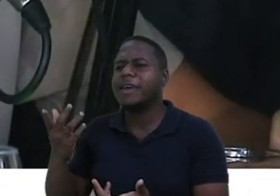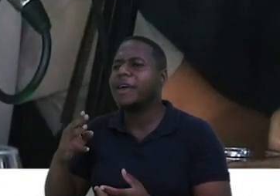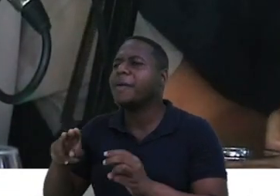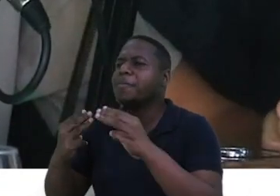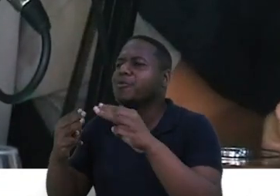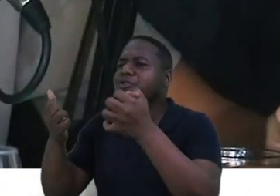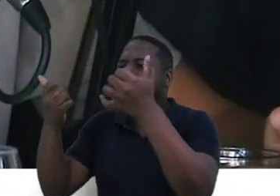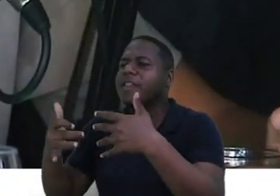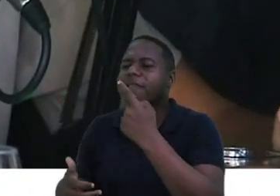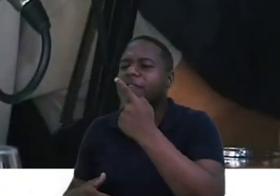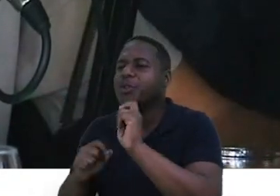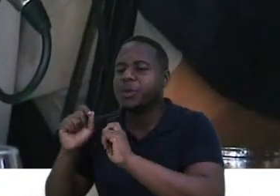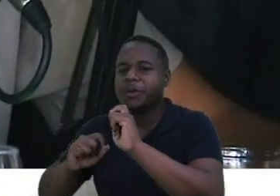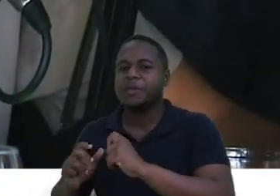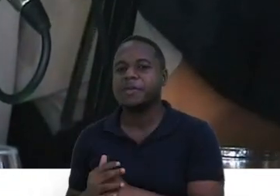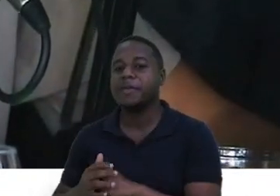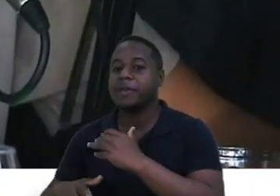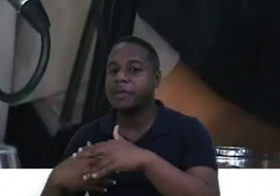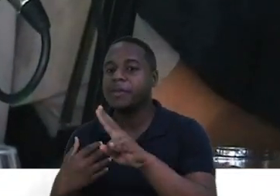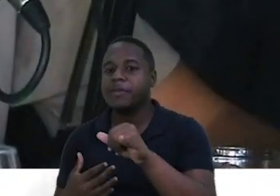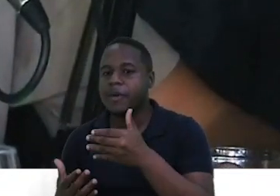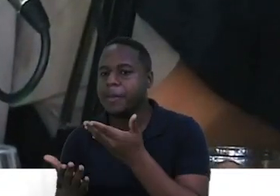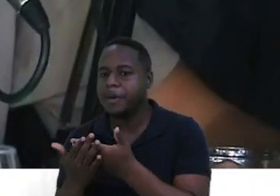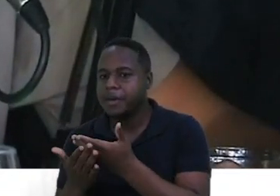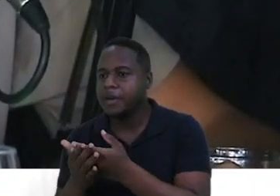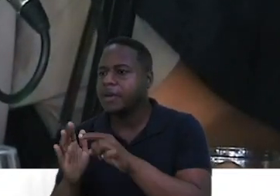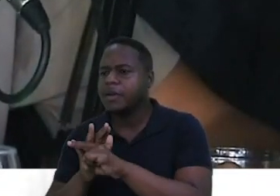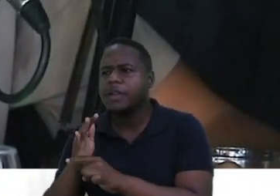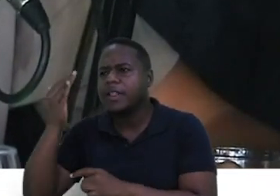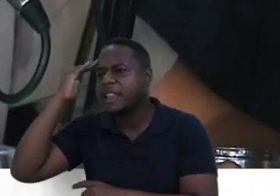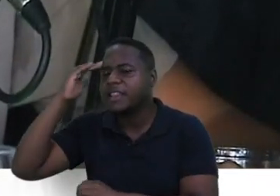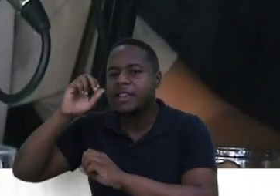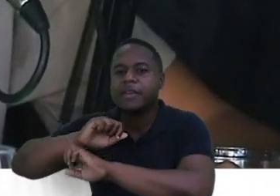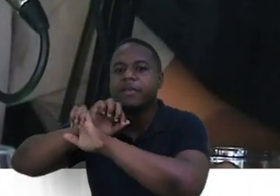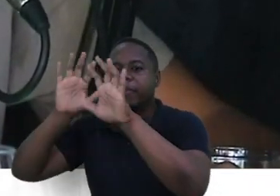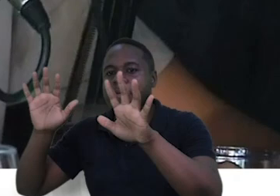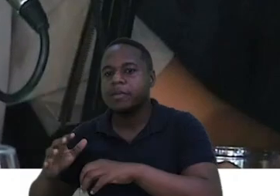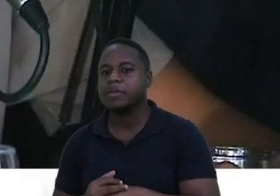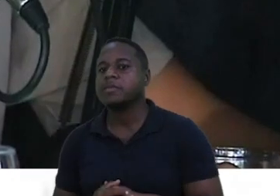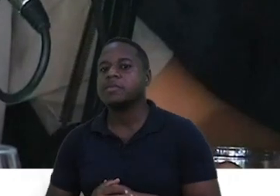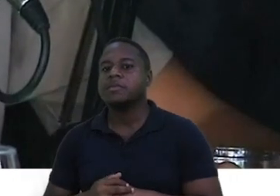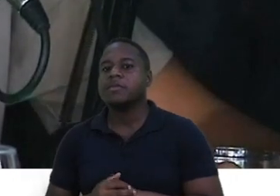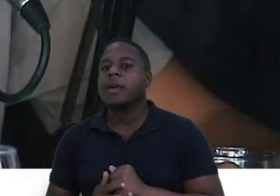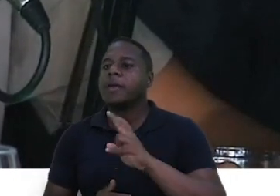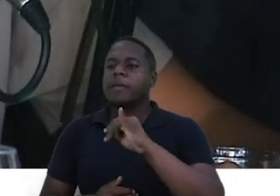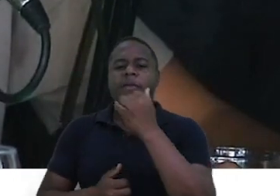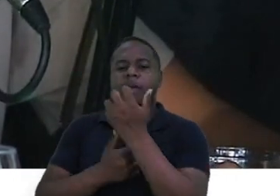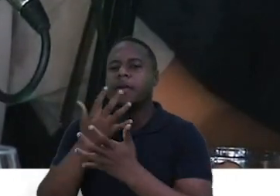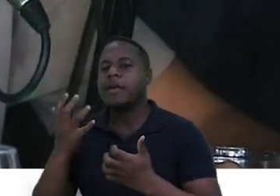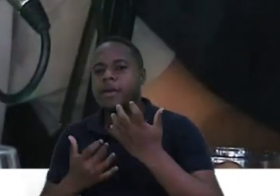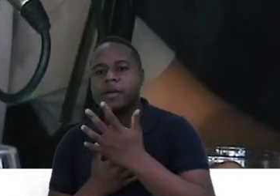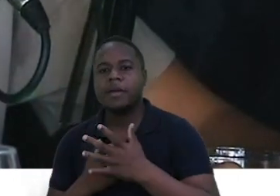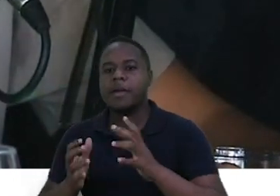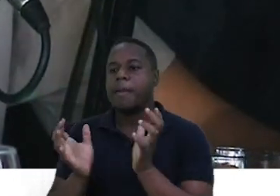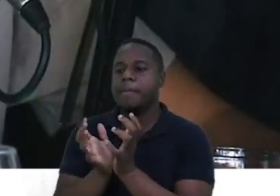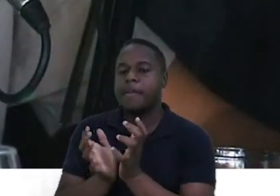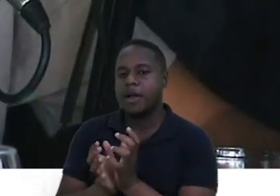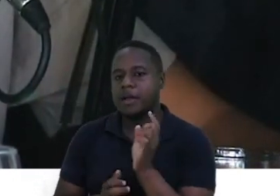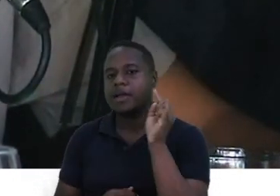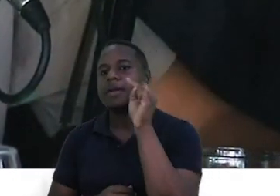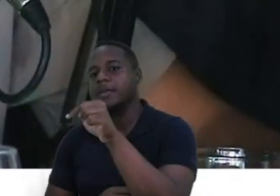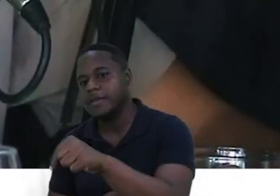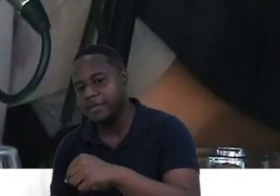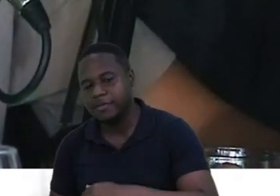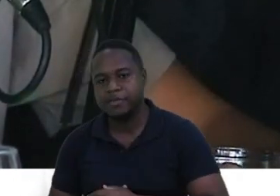quê? E aí elas começam a pesquisar, começam a querer entender o que está falando. E aí começa a cantar, e aí vai banda para